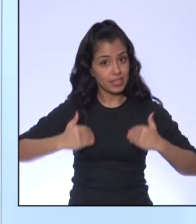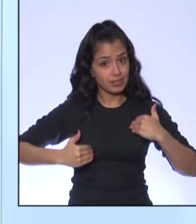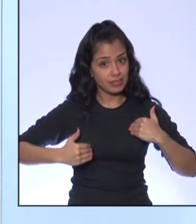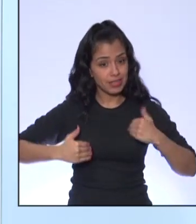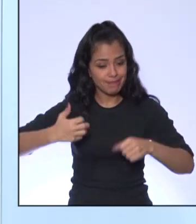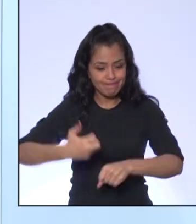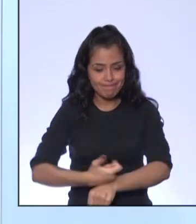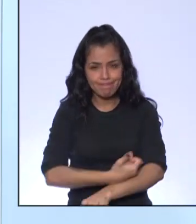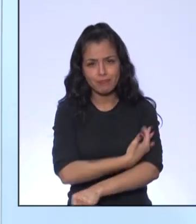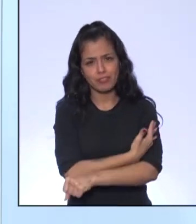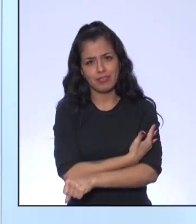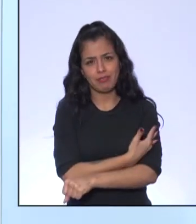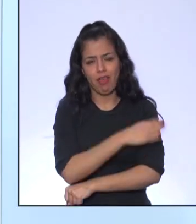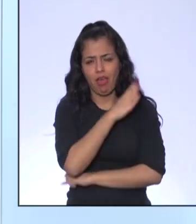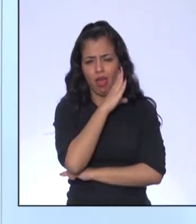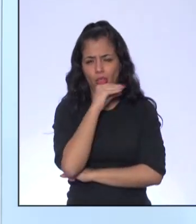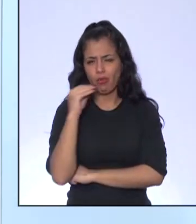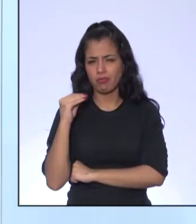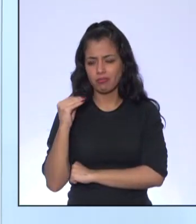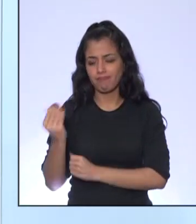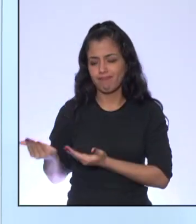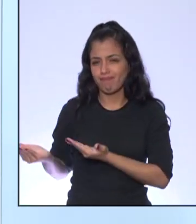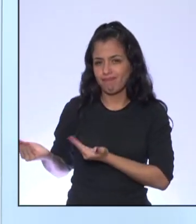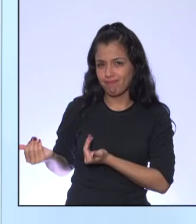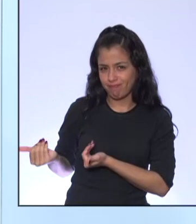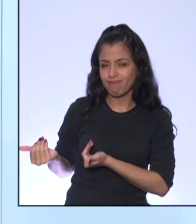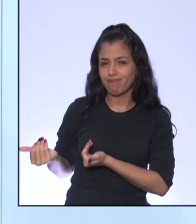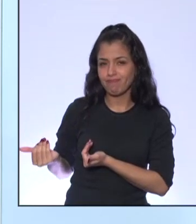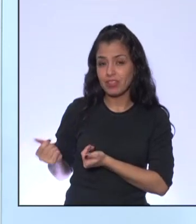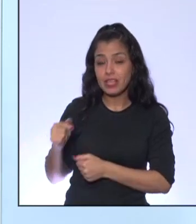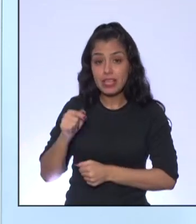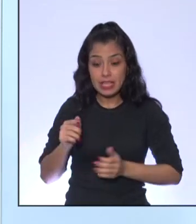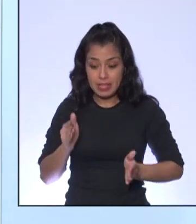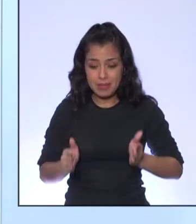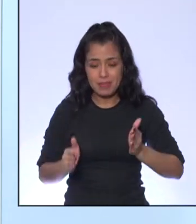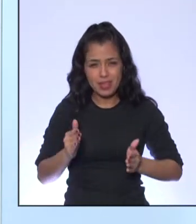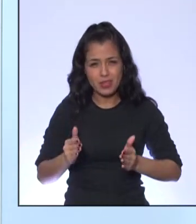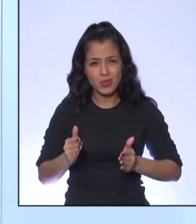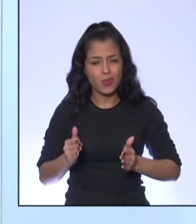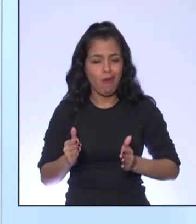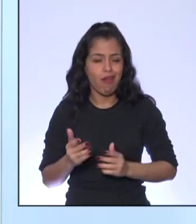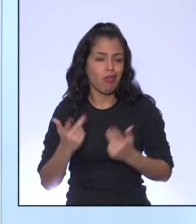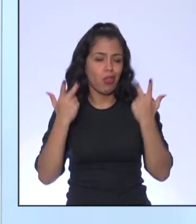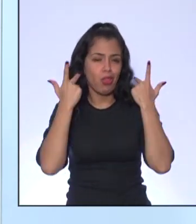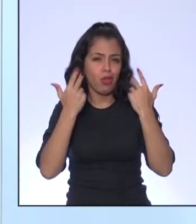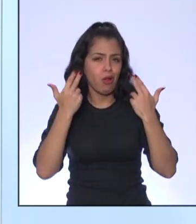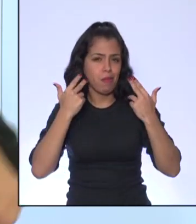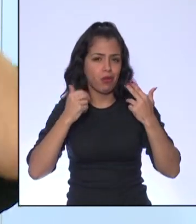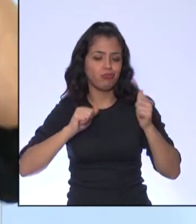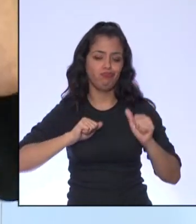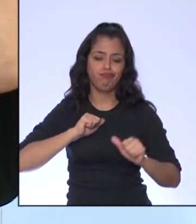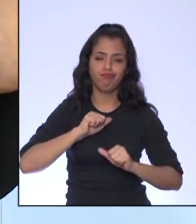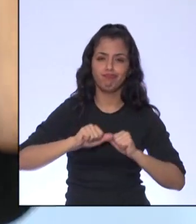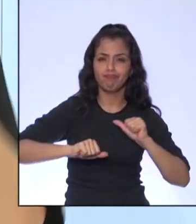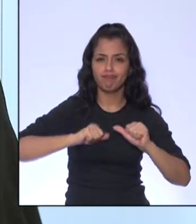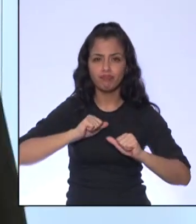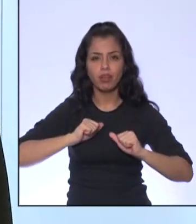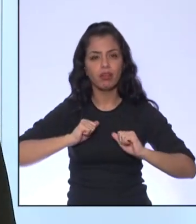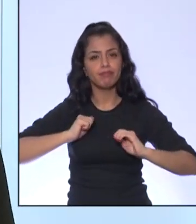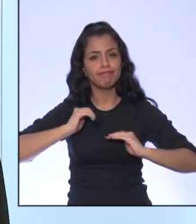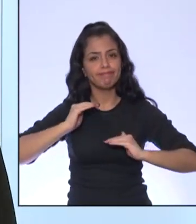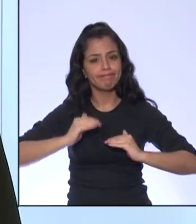A adolescência é um período caracterizado por essas mudanças, é um período em que nós estamos crescendo